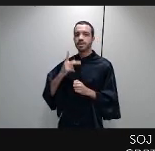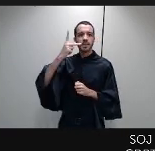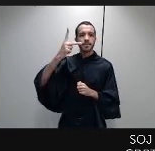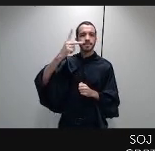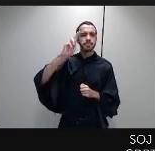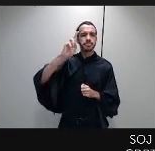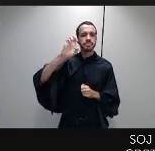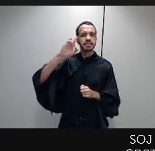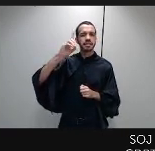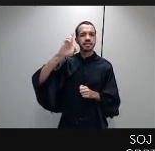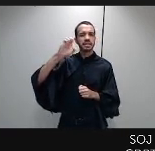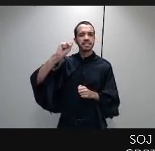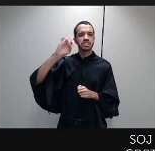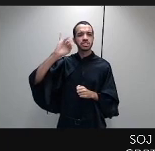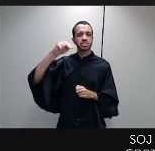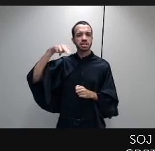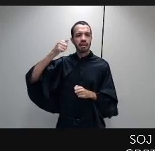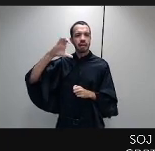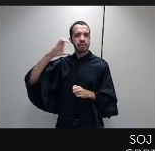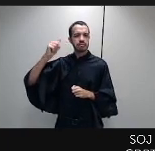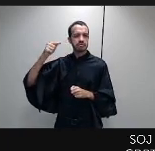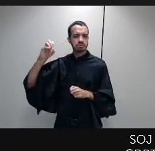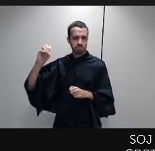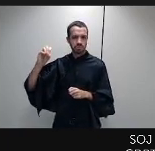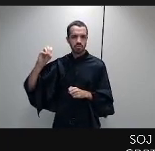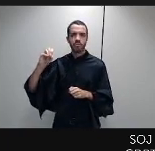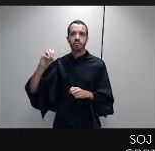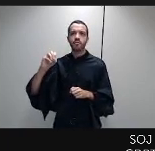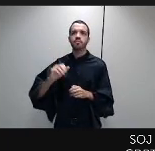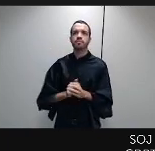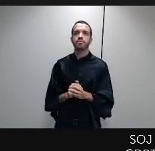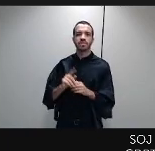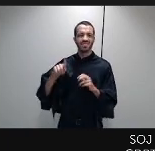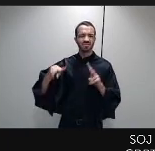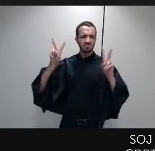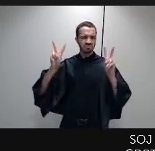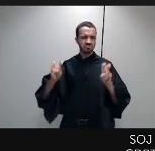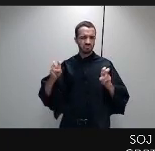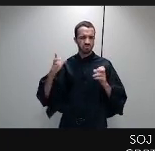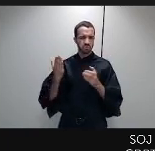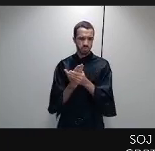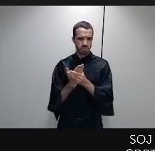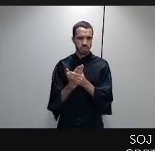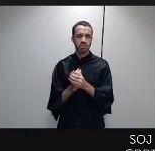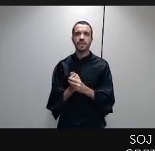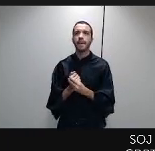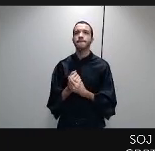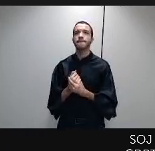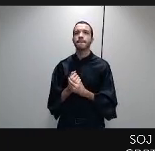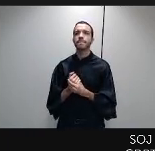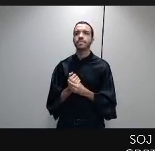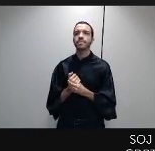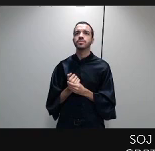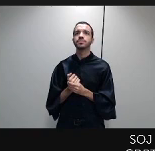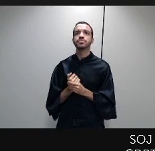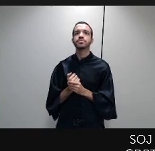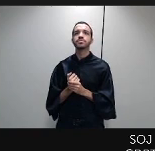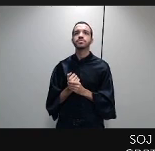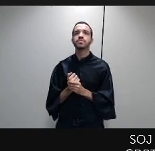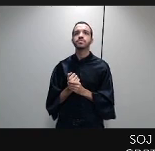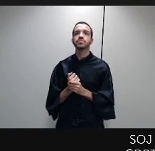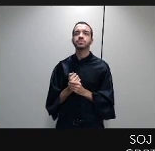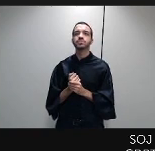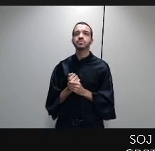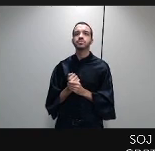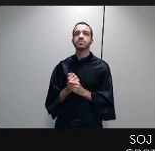parte aqui para poder de ler o relato O Memorial que foi apresentado Tive audiência também com os advogados a